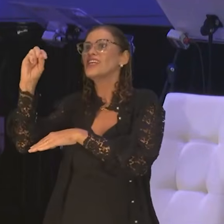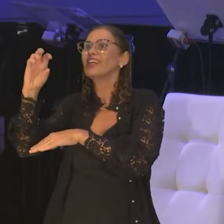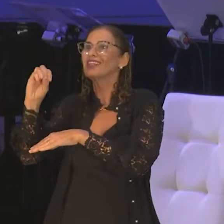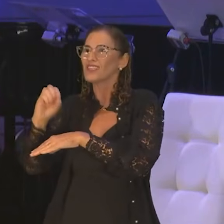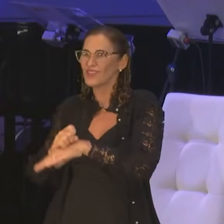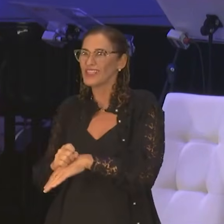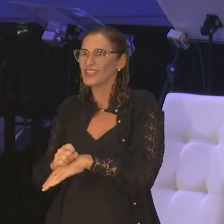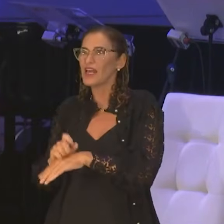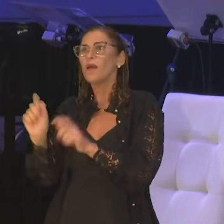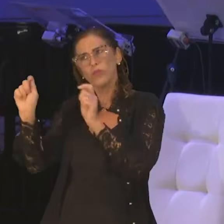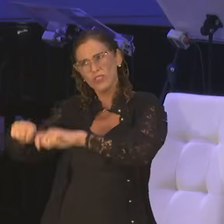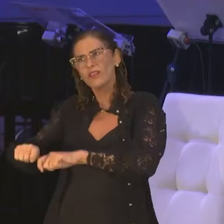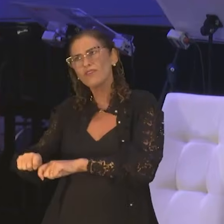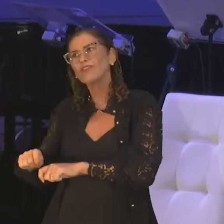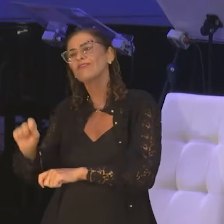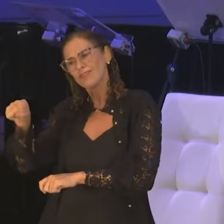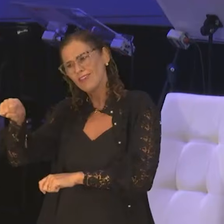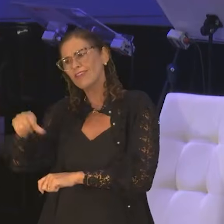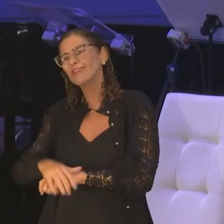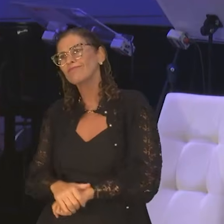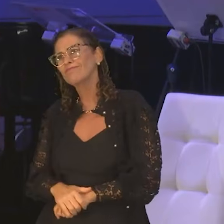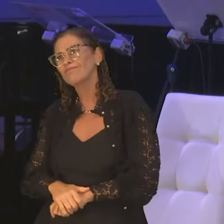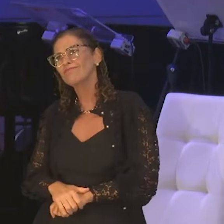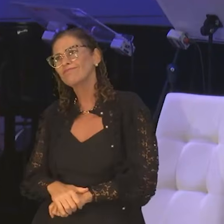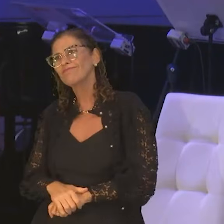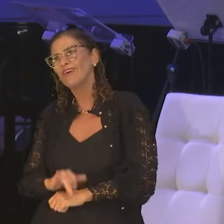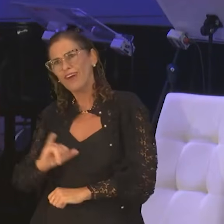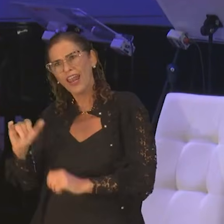É possível? É.